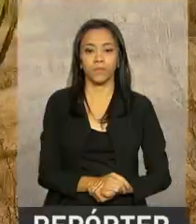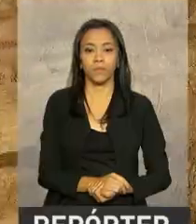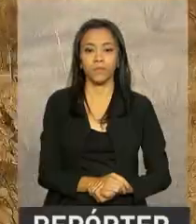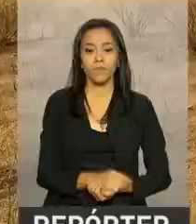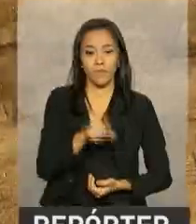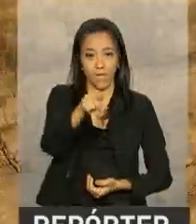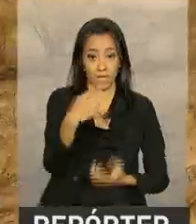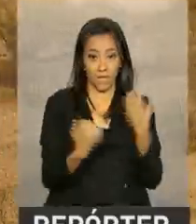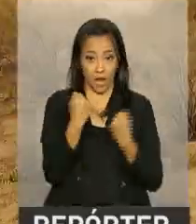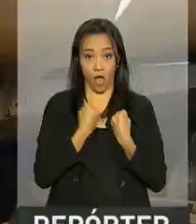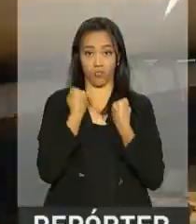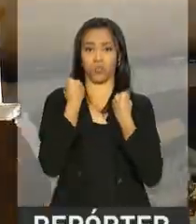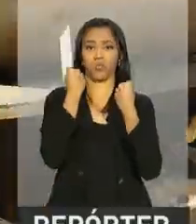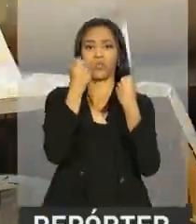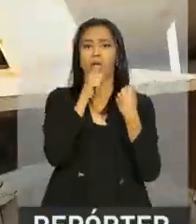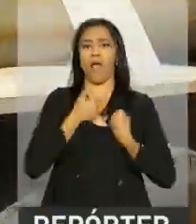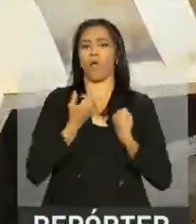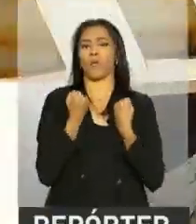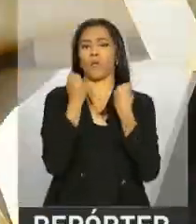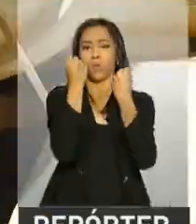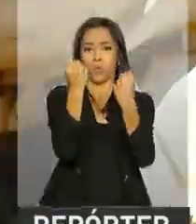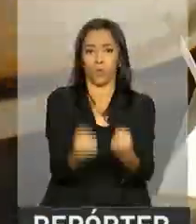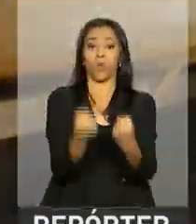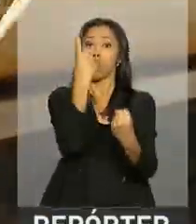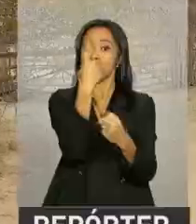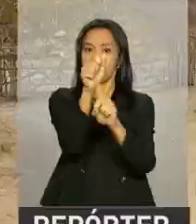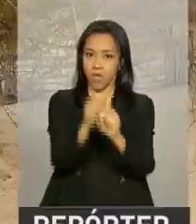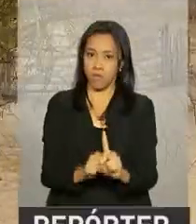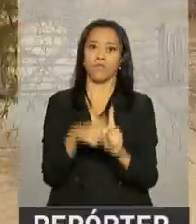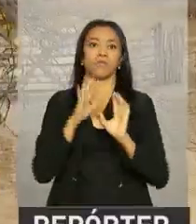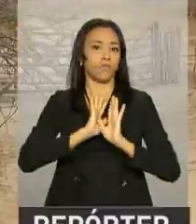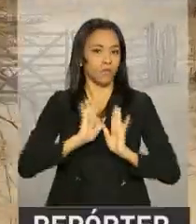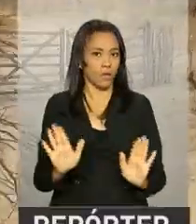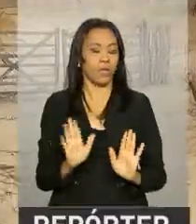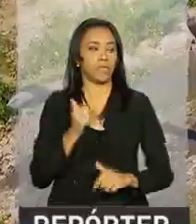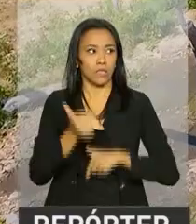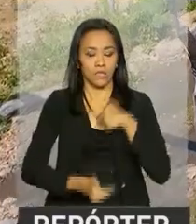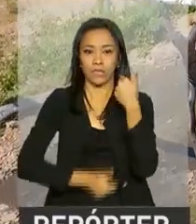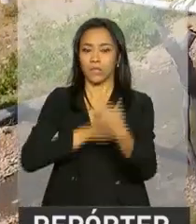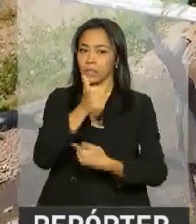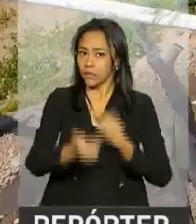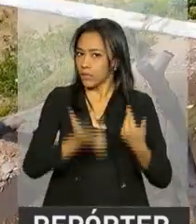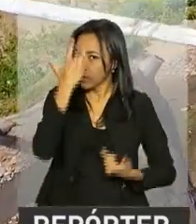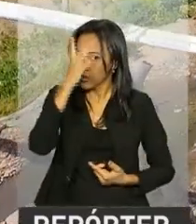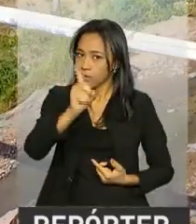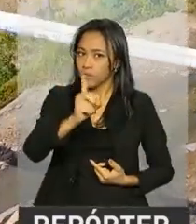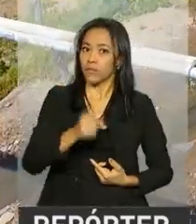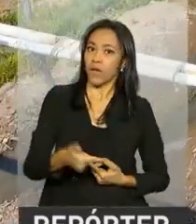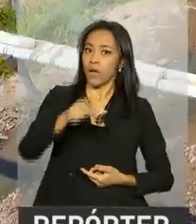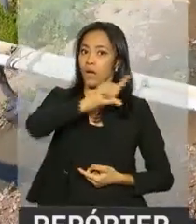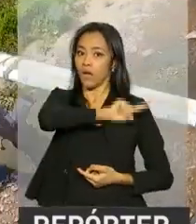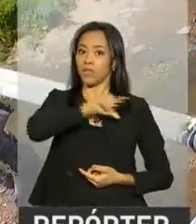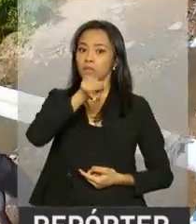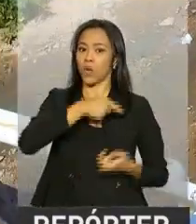Para o carro-pipa chegar até aqui e garantir a água por até um mês, o trabalho é grande. Antes de sair ao destino, é